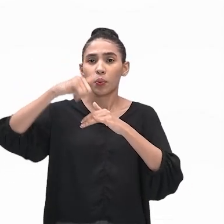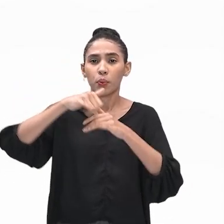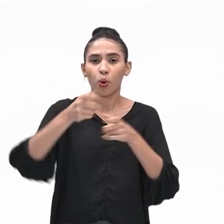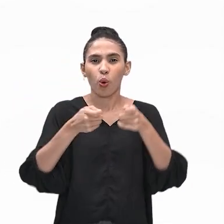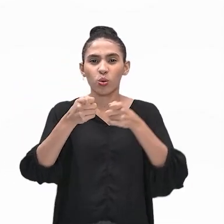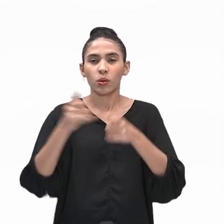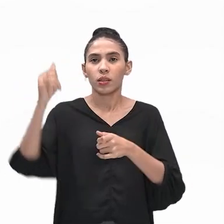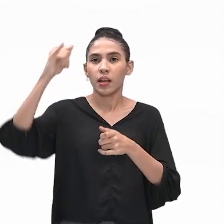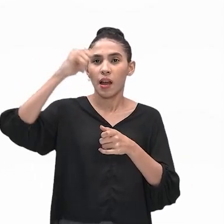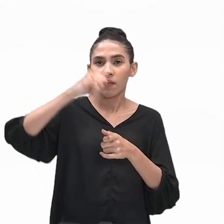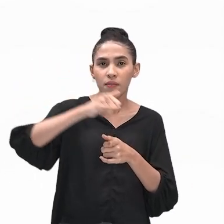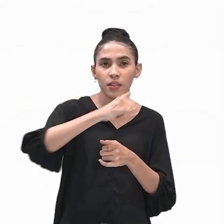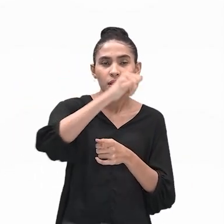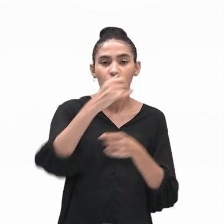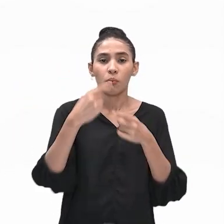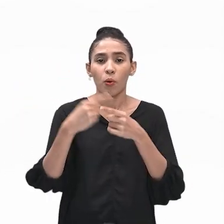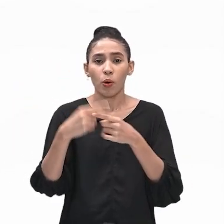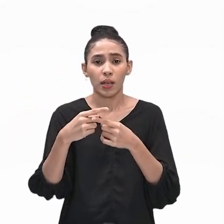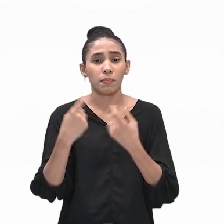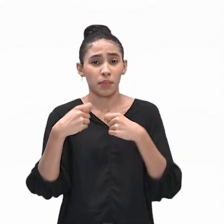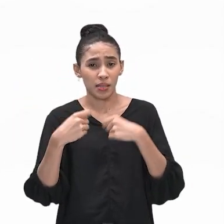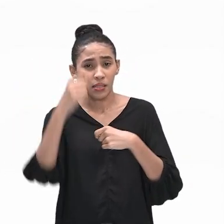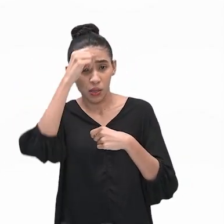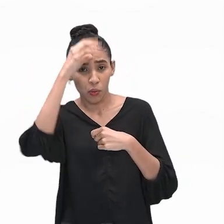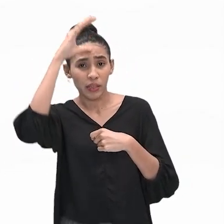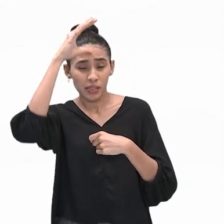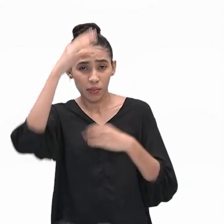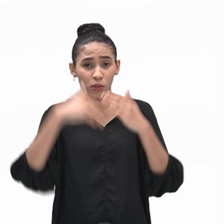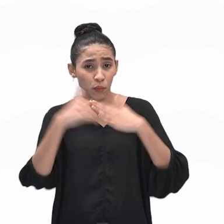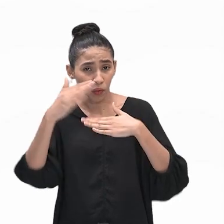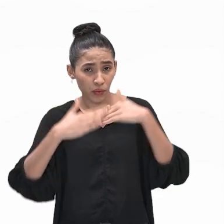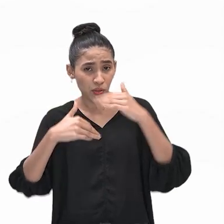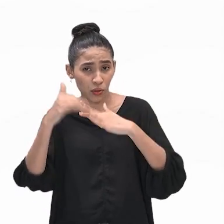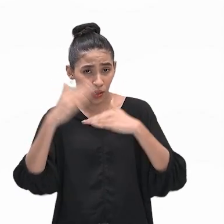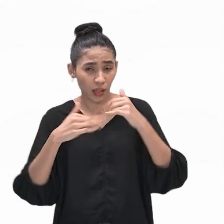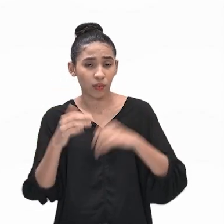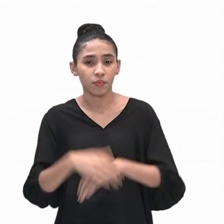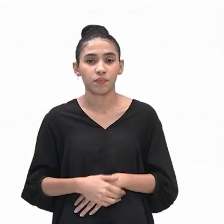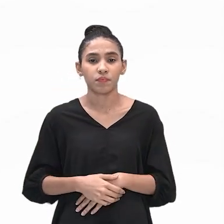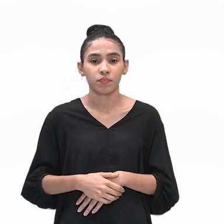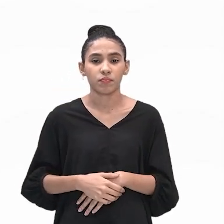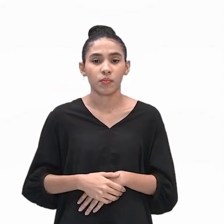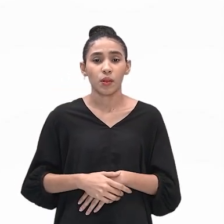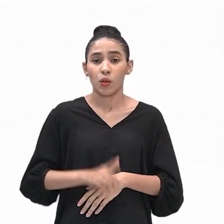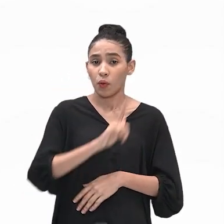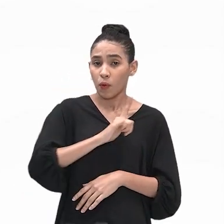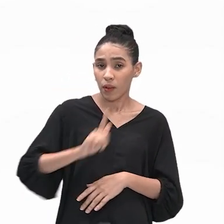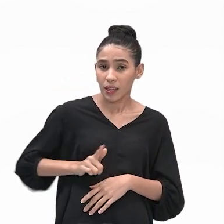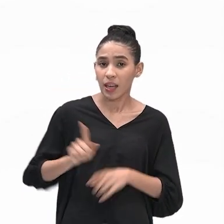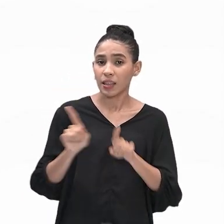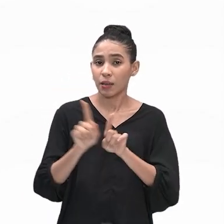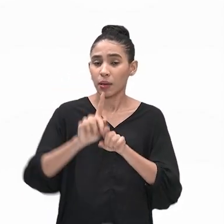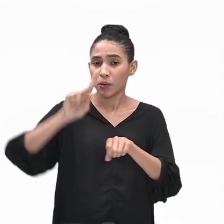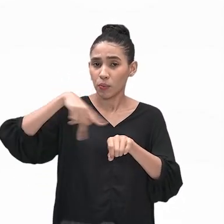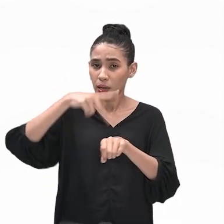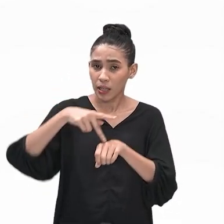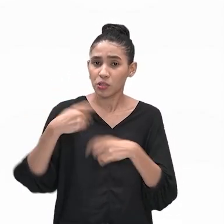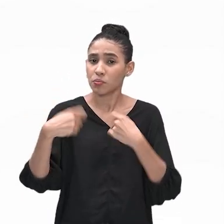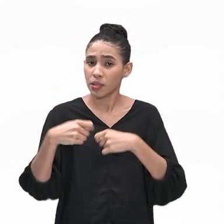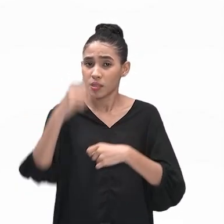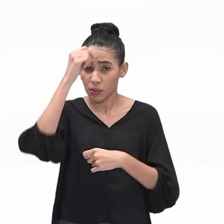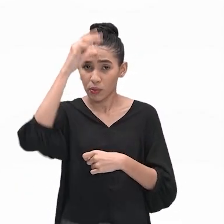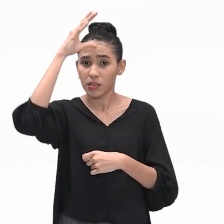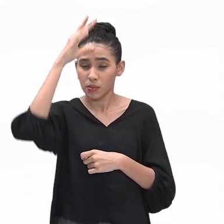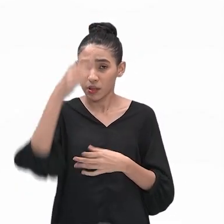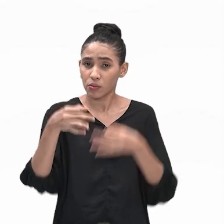exige conhecimento especializado. Ora, governar um país também exige conhecimento